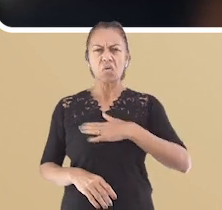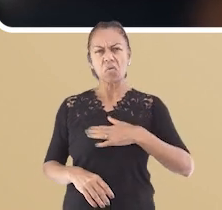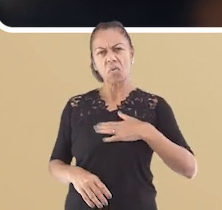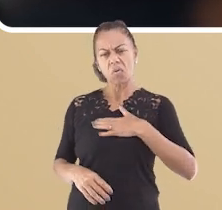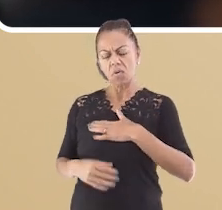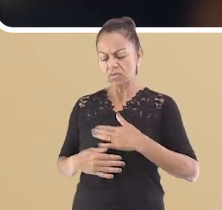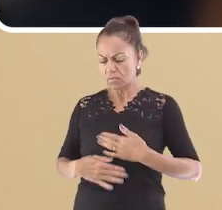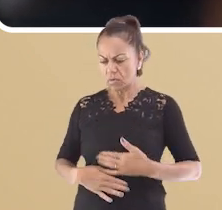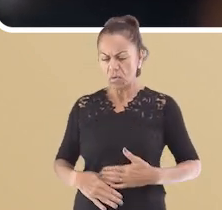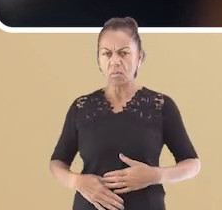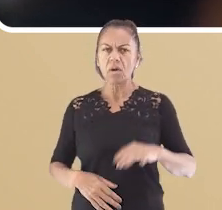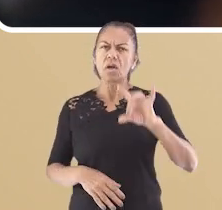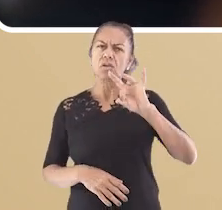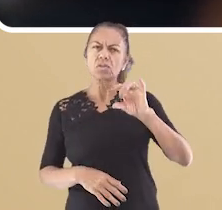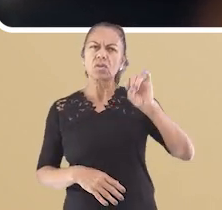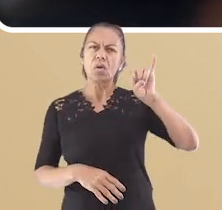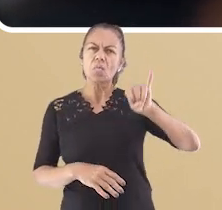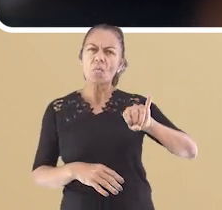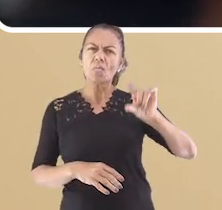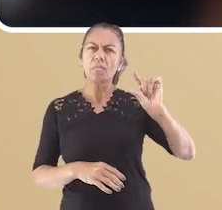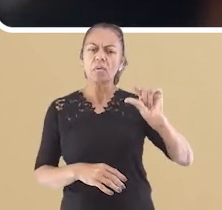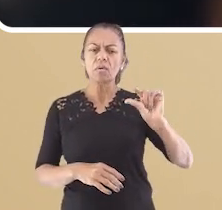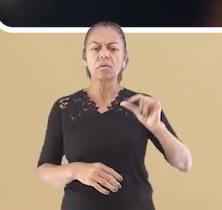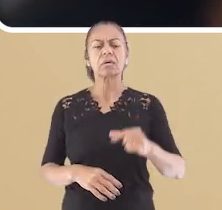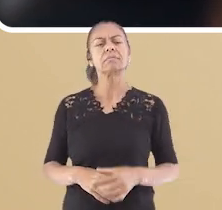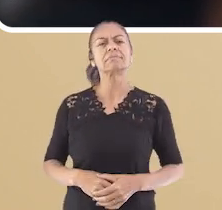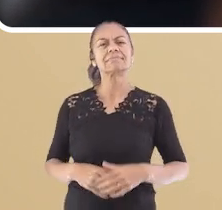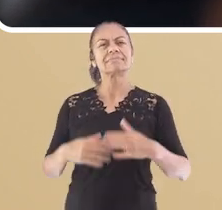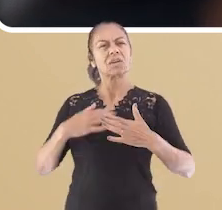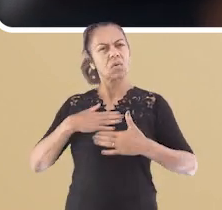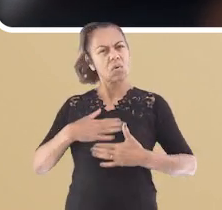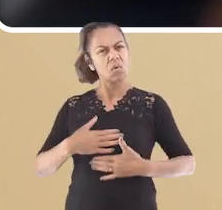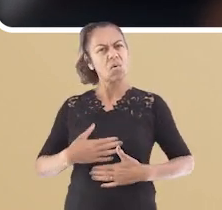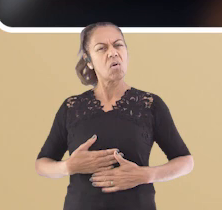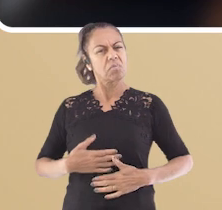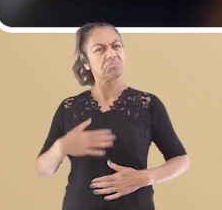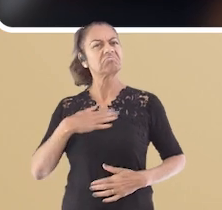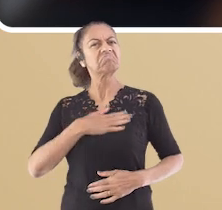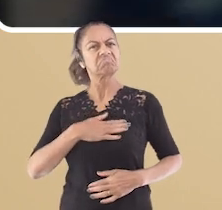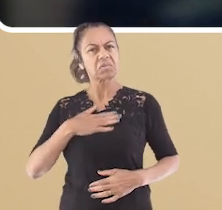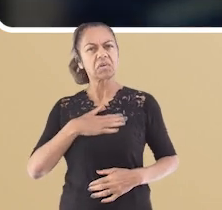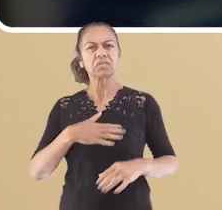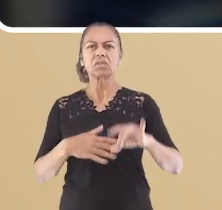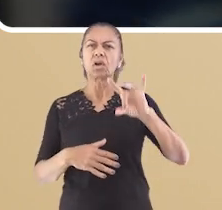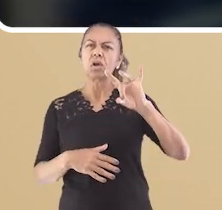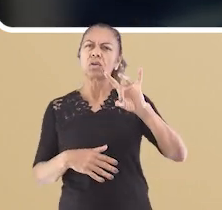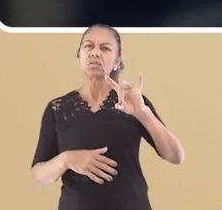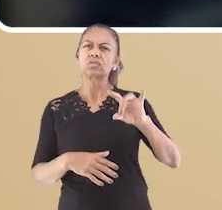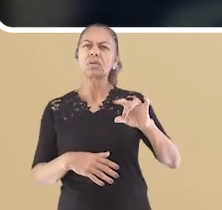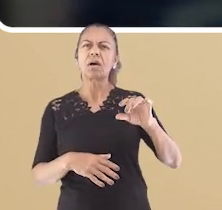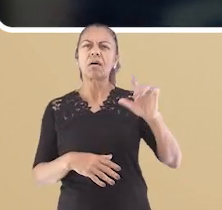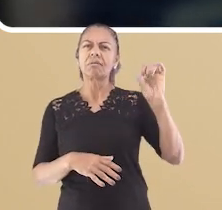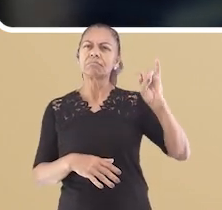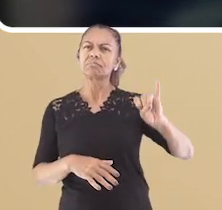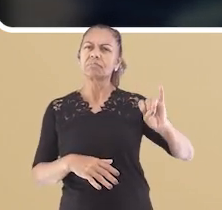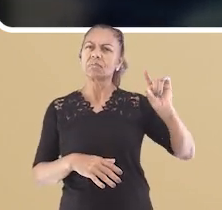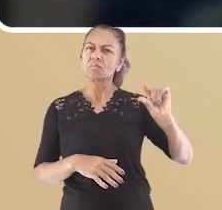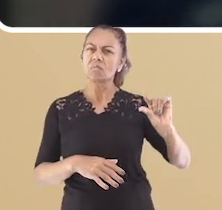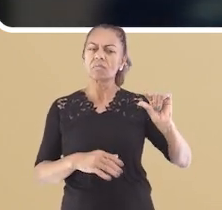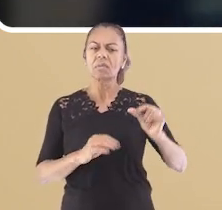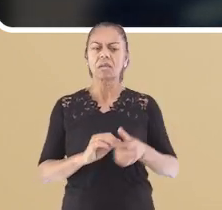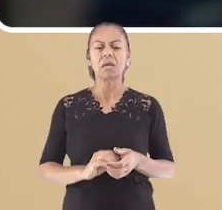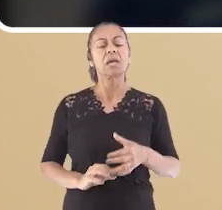reeducação alimentar para melhorar aí o nosso projeto de vida, uma vida mais saudável. Sim, estou satisfeita com o meu corpo.